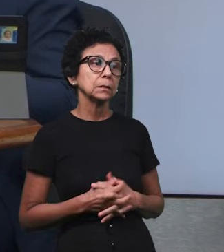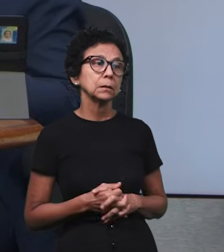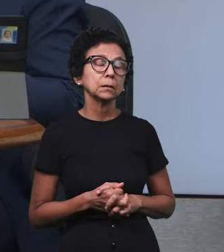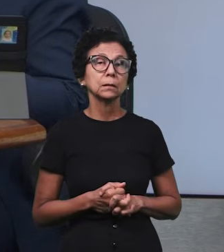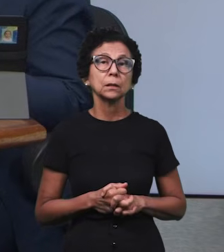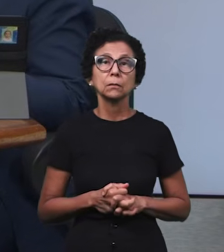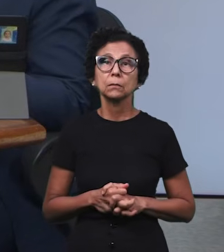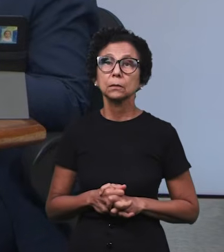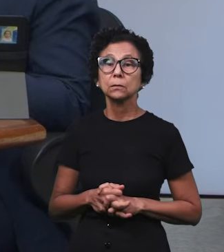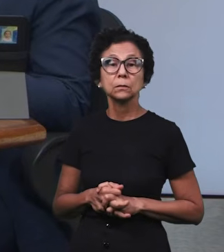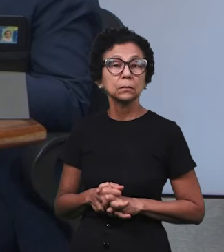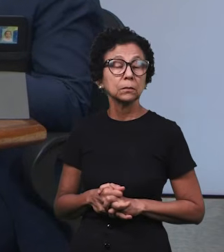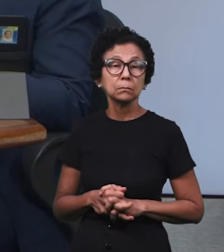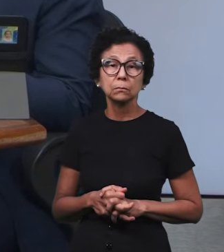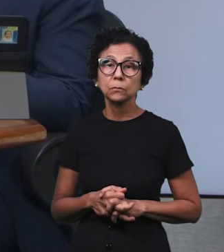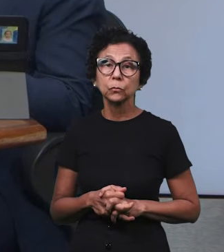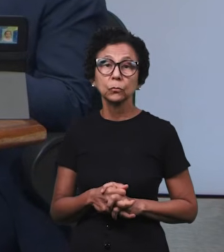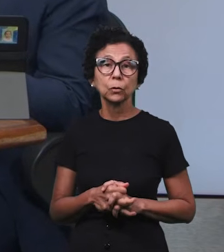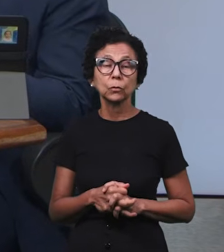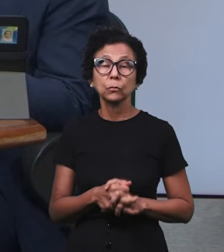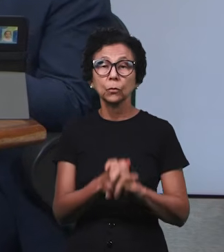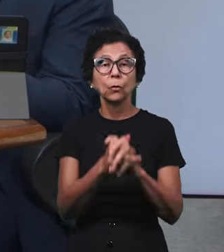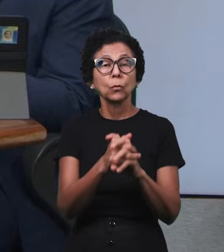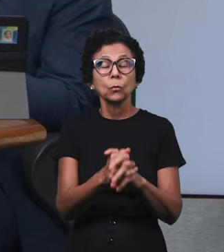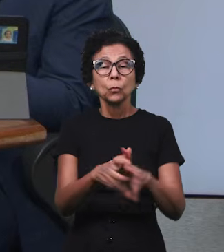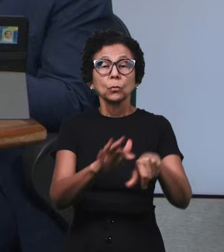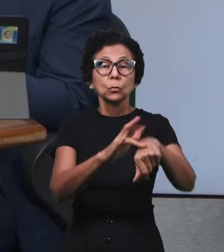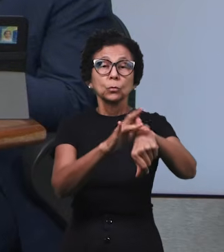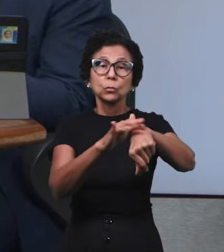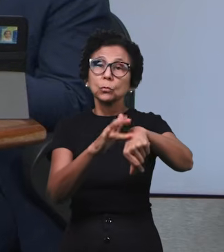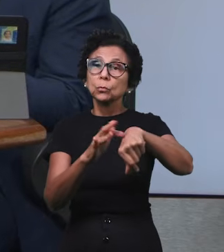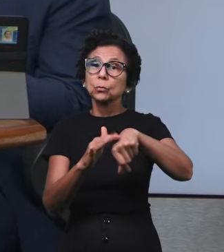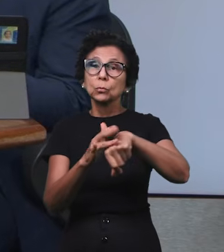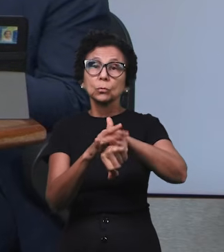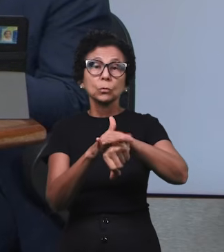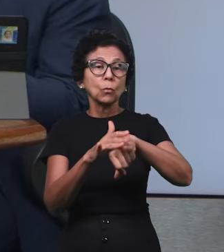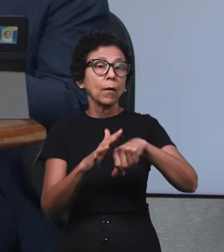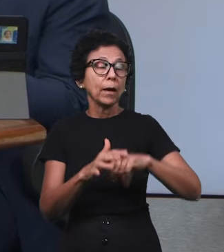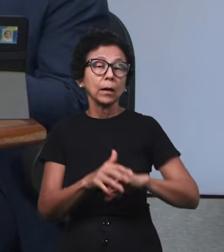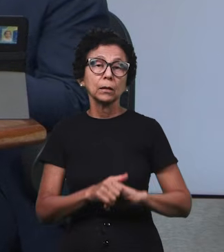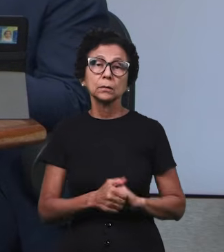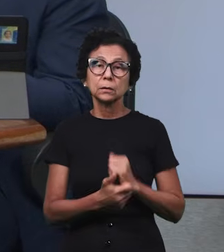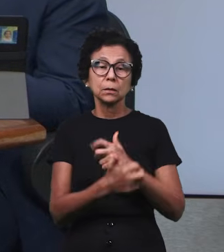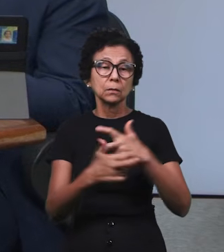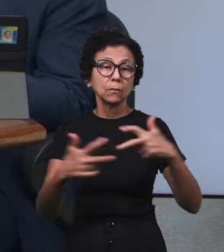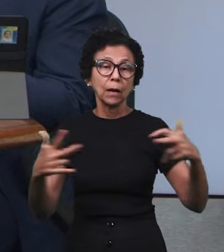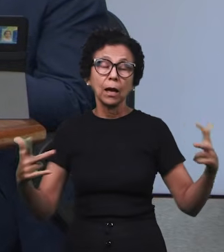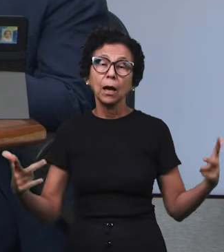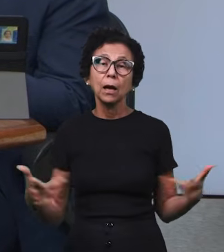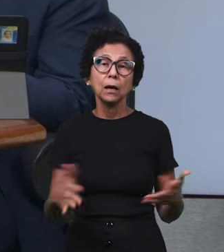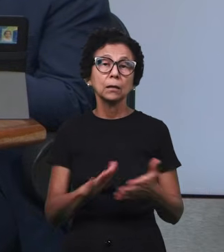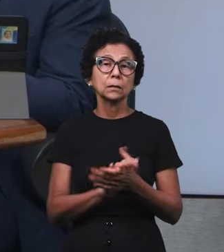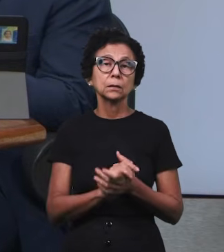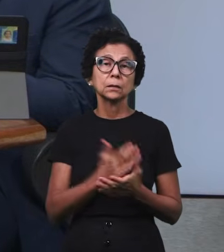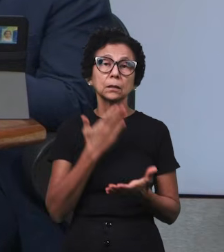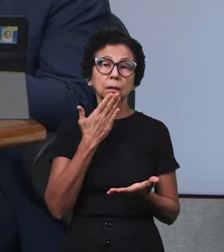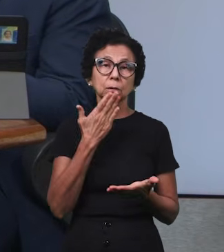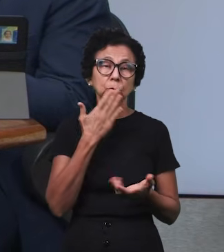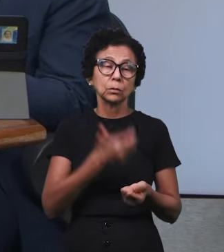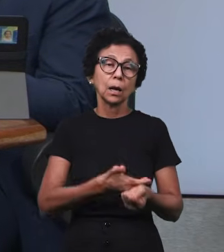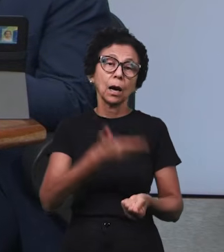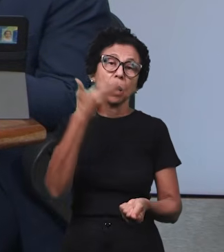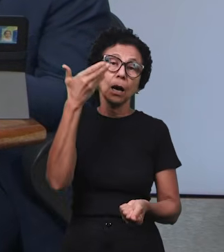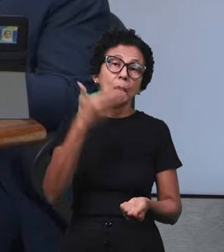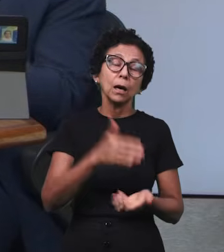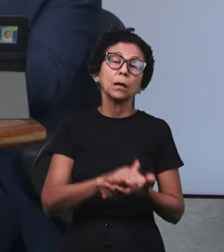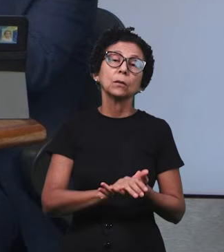de mortalidade do mundo, que são doenças cardiovasculares. E todas têm início, né, na hipertensão, na diabetes.